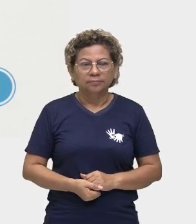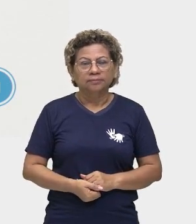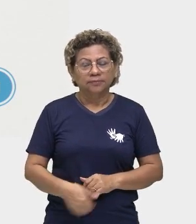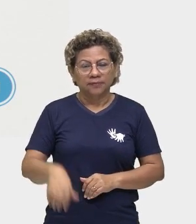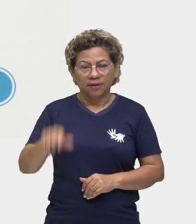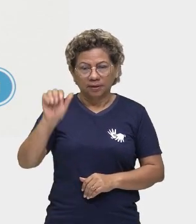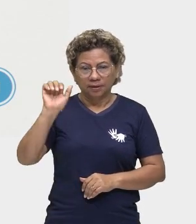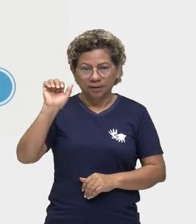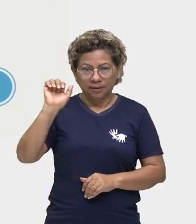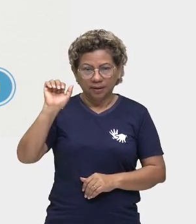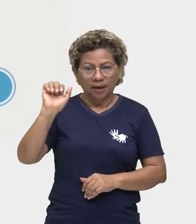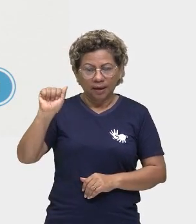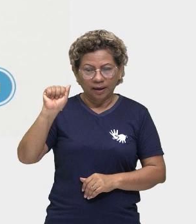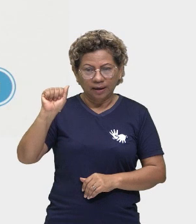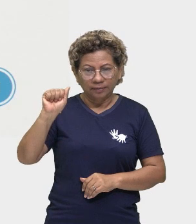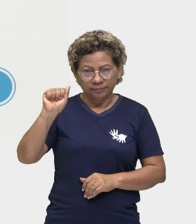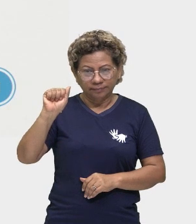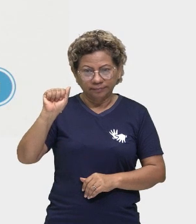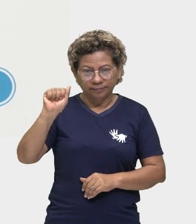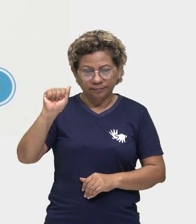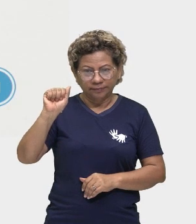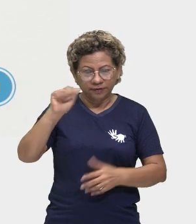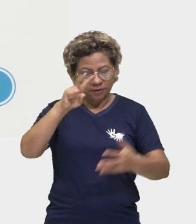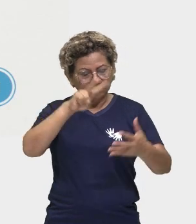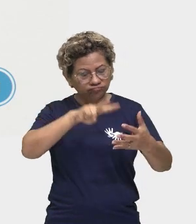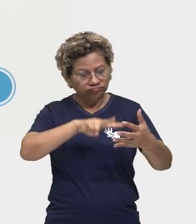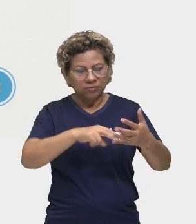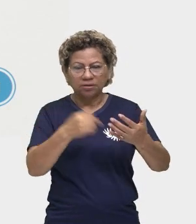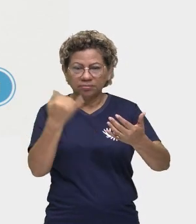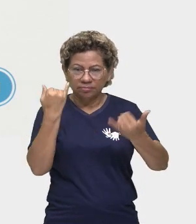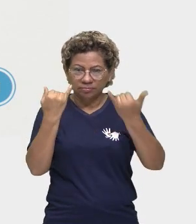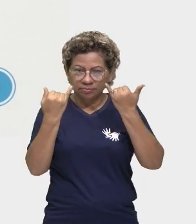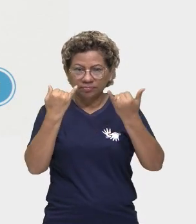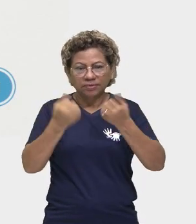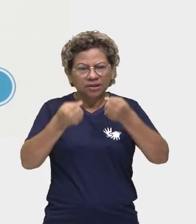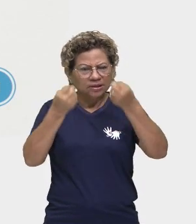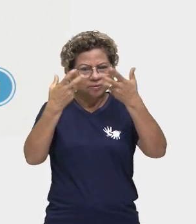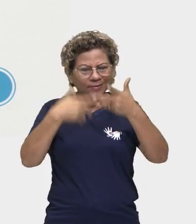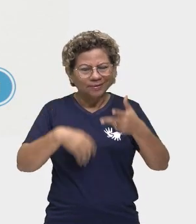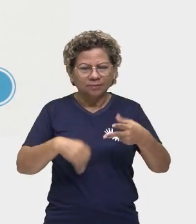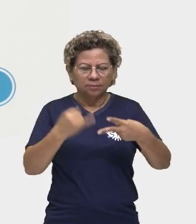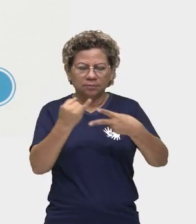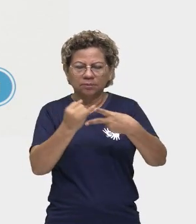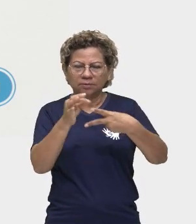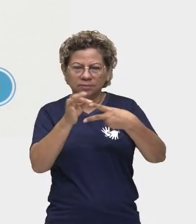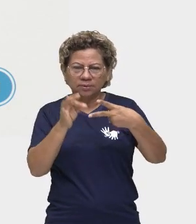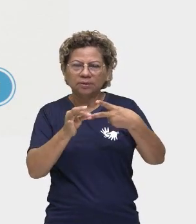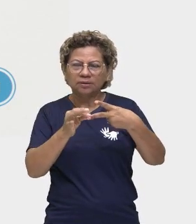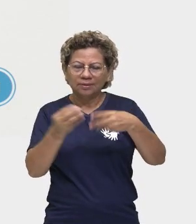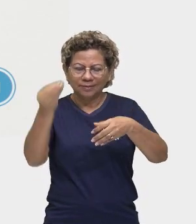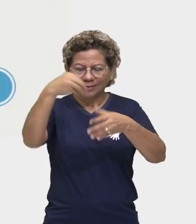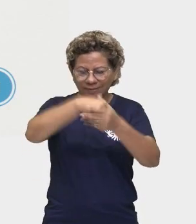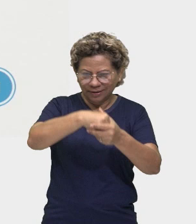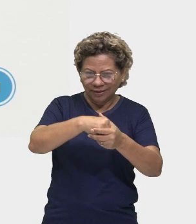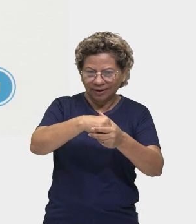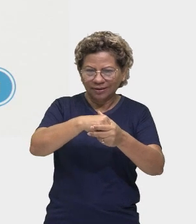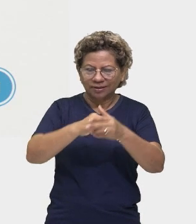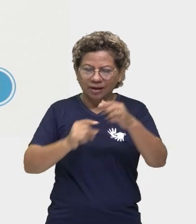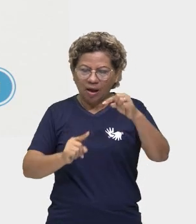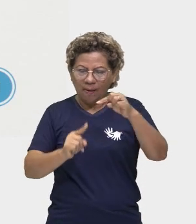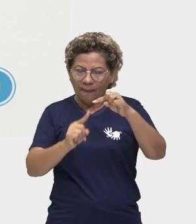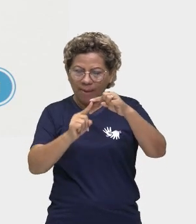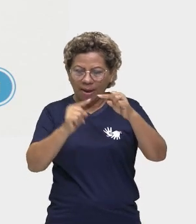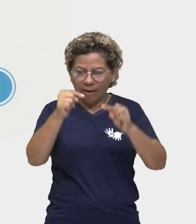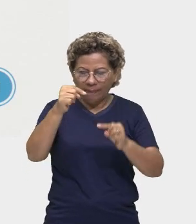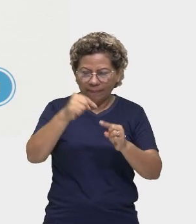convexo quando dados os pontos A e B. Em seu interior existe um único segmento que liga esses pontos.